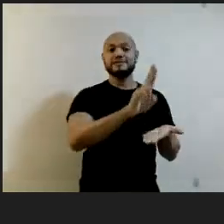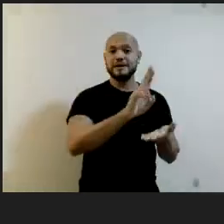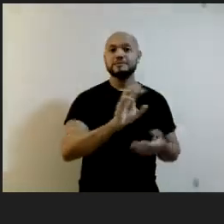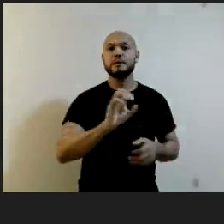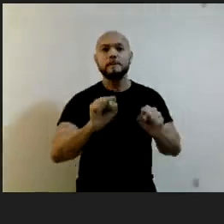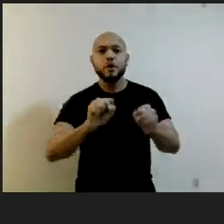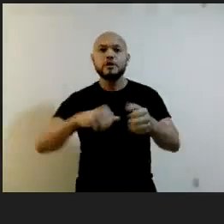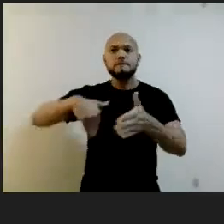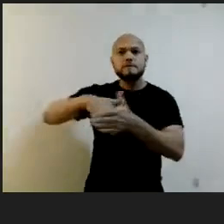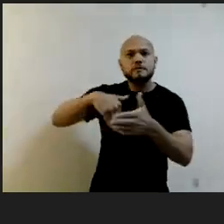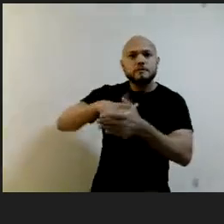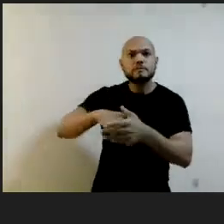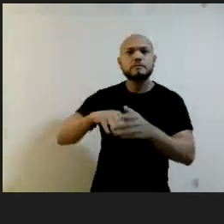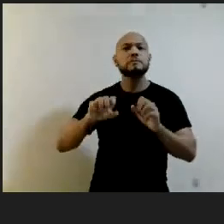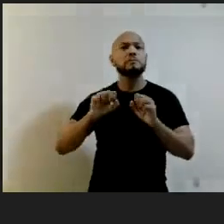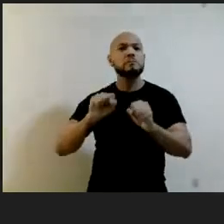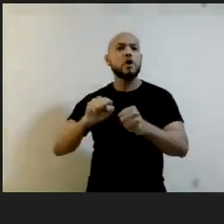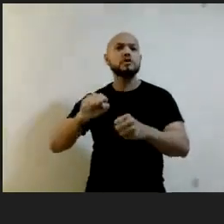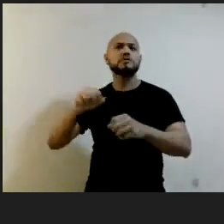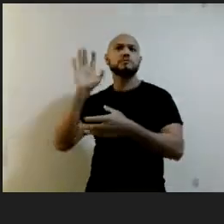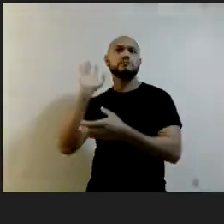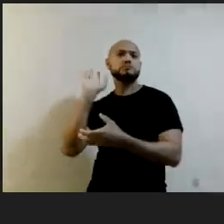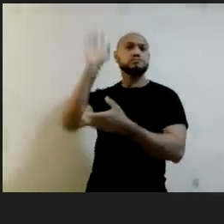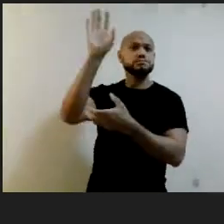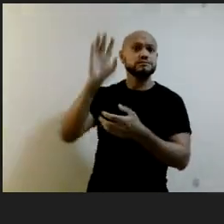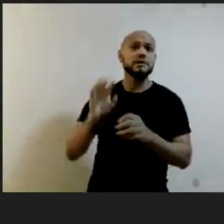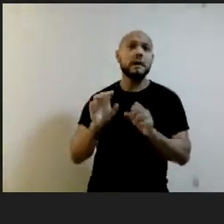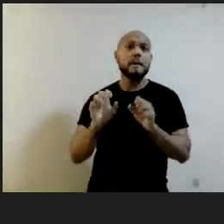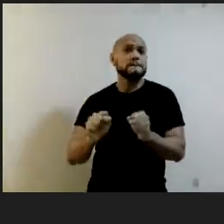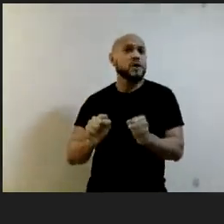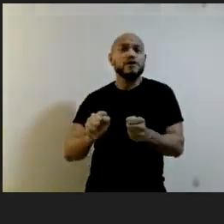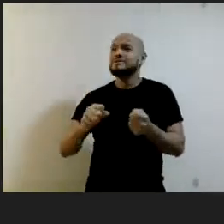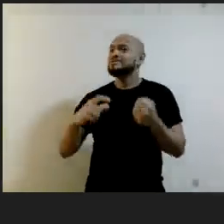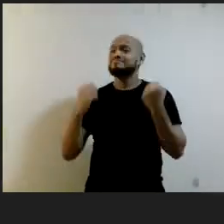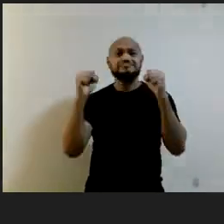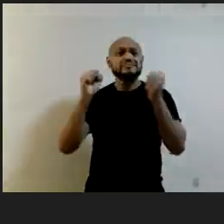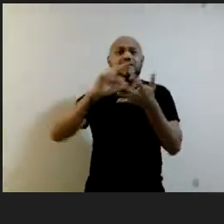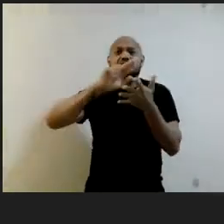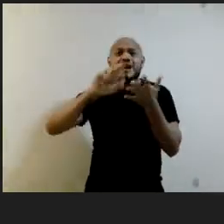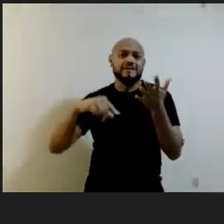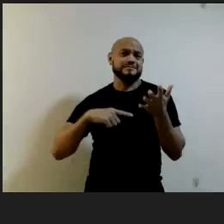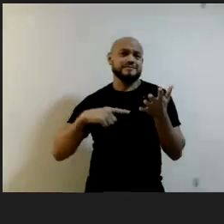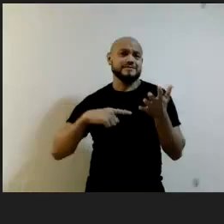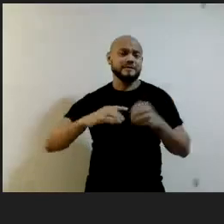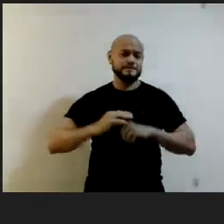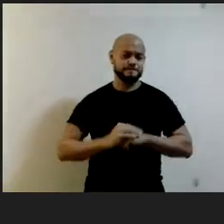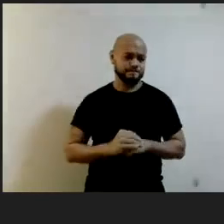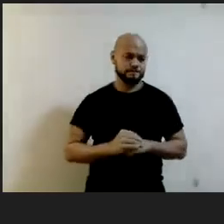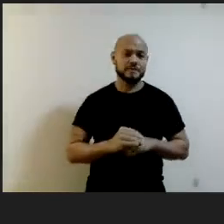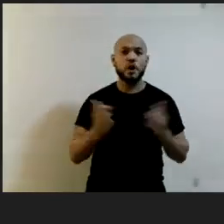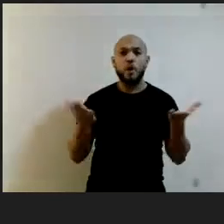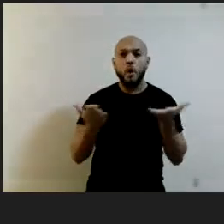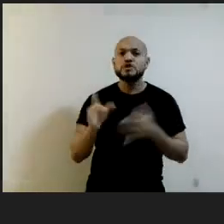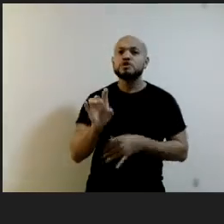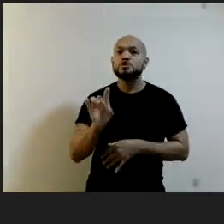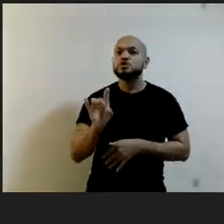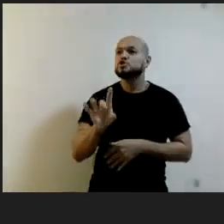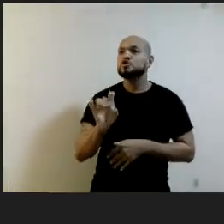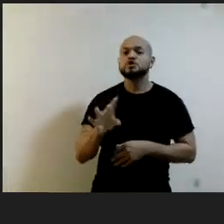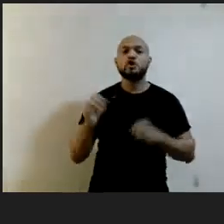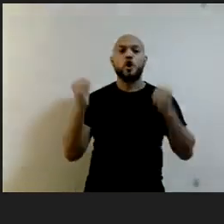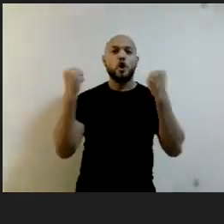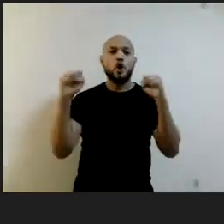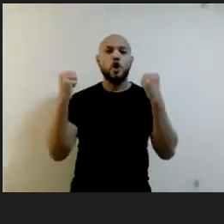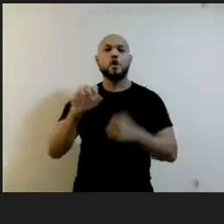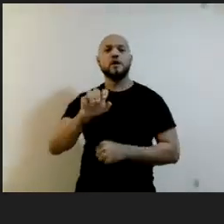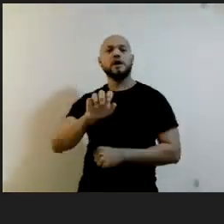vôlei, pode fazer alguma atividade. Não é só hoje a atividade física aeróbica,